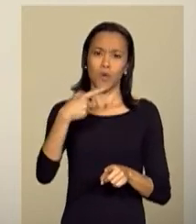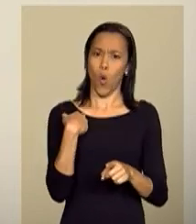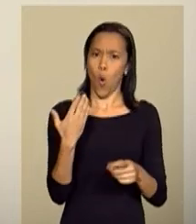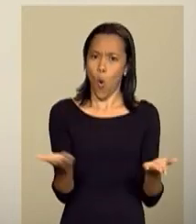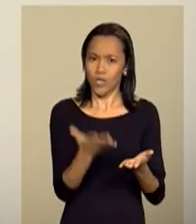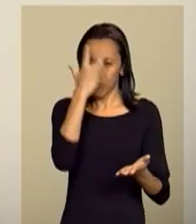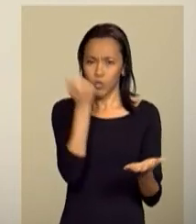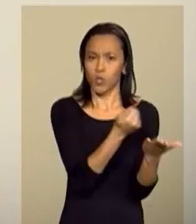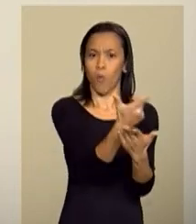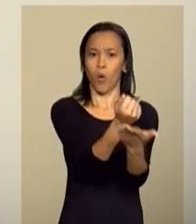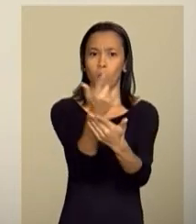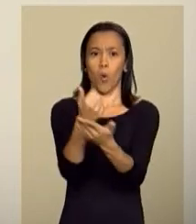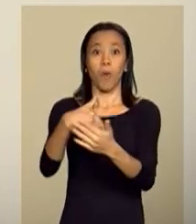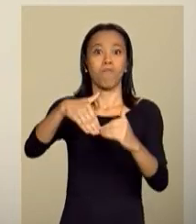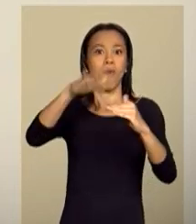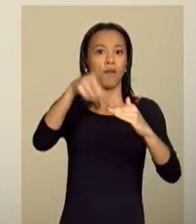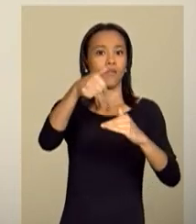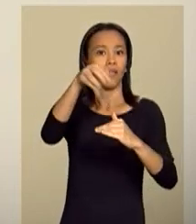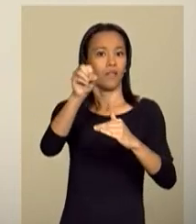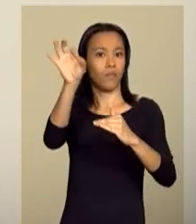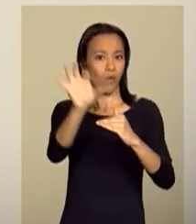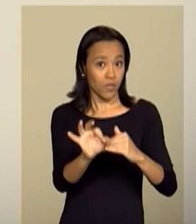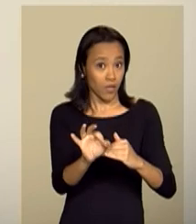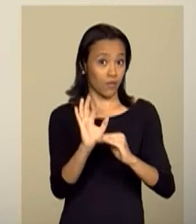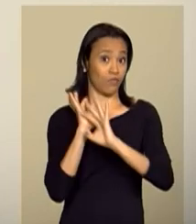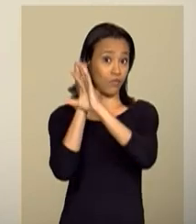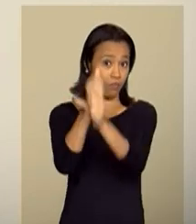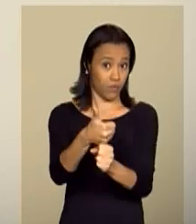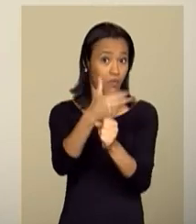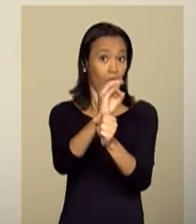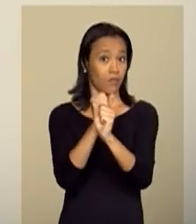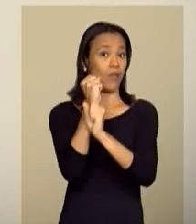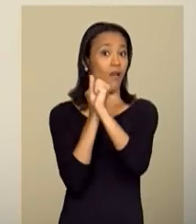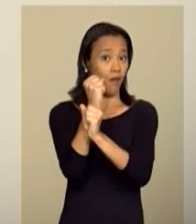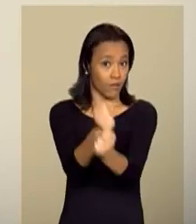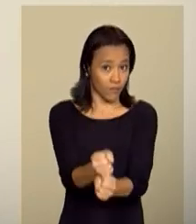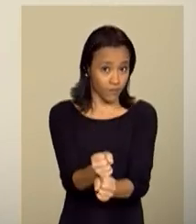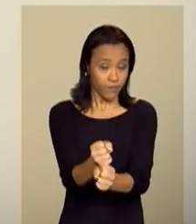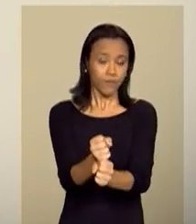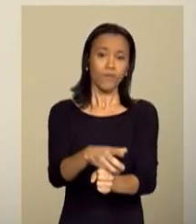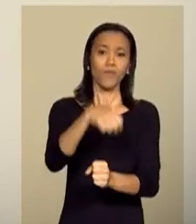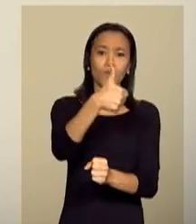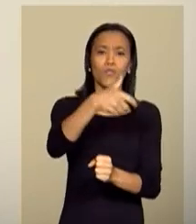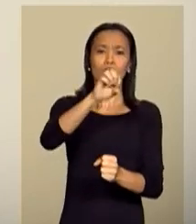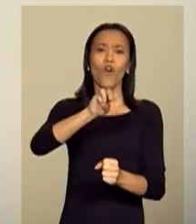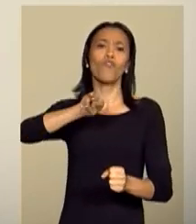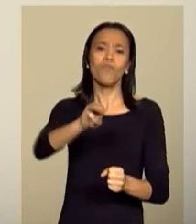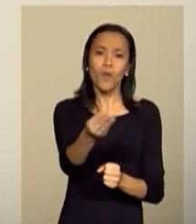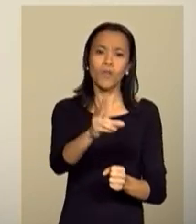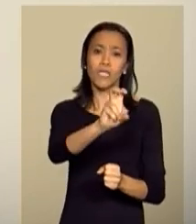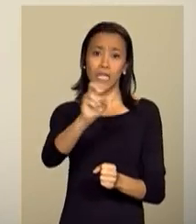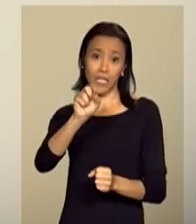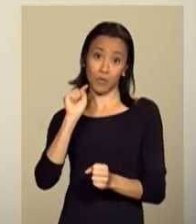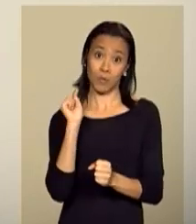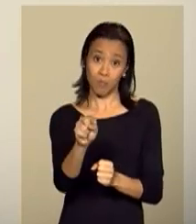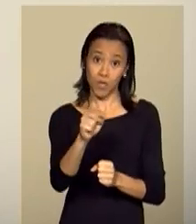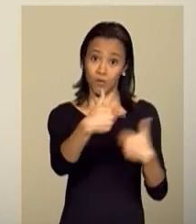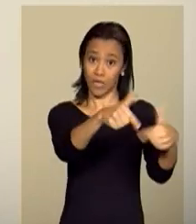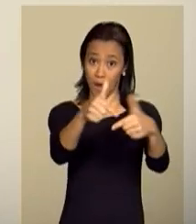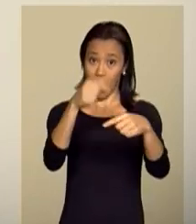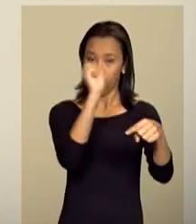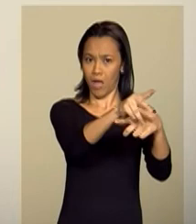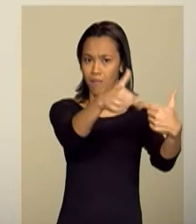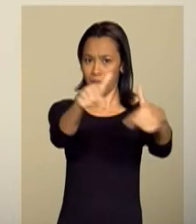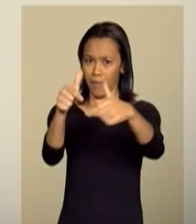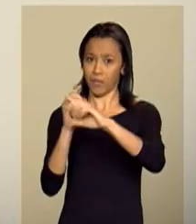cresceu mais de 70% nos últimos 10 anos os 19.500 mil empregos gerados nesses